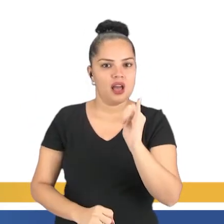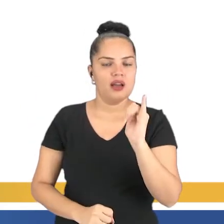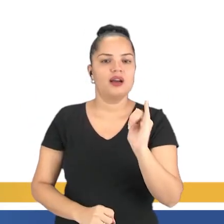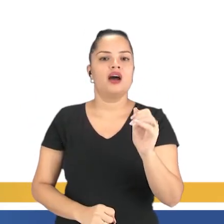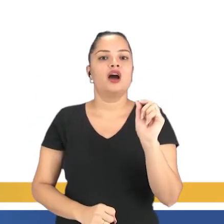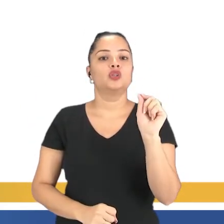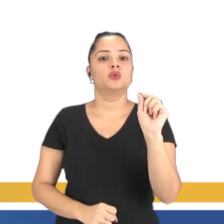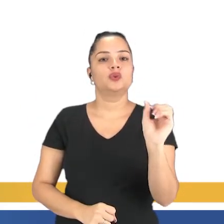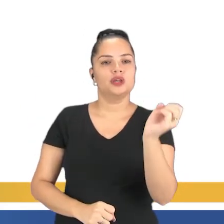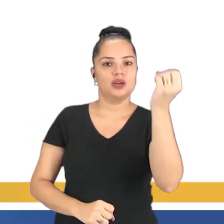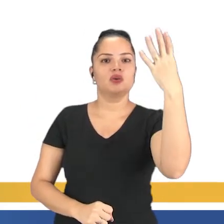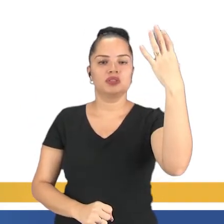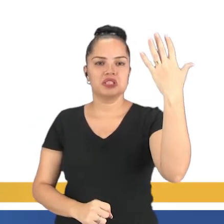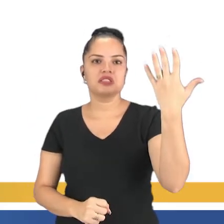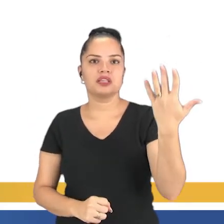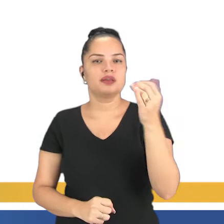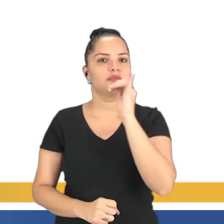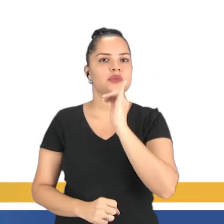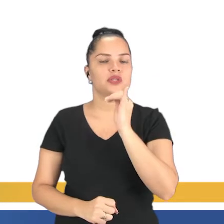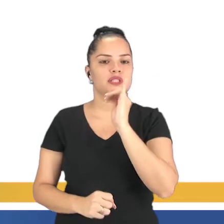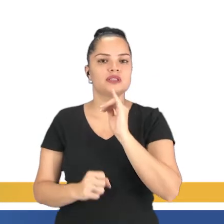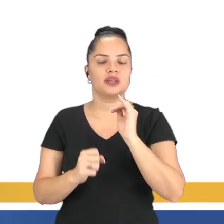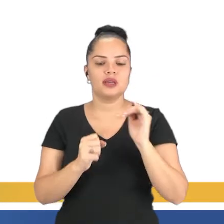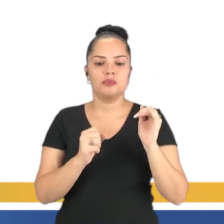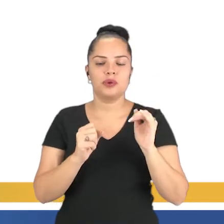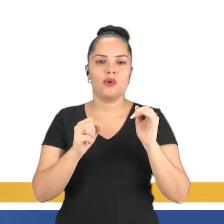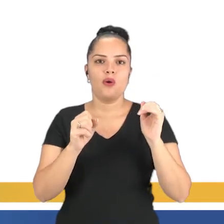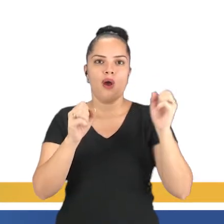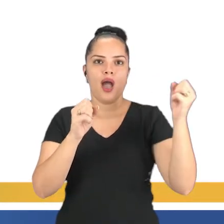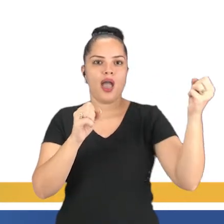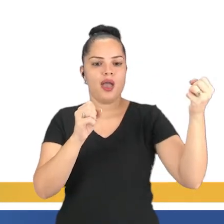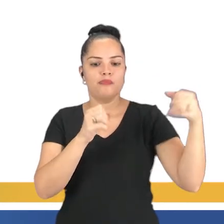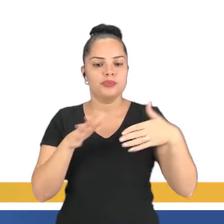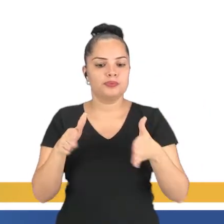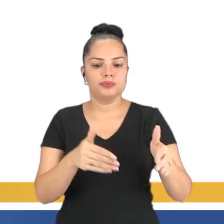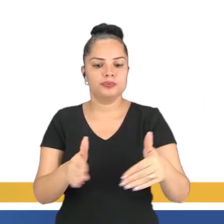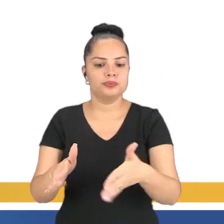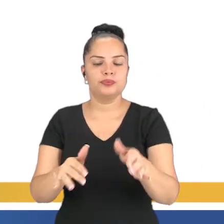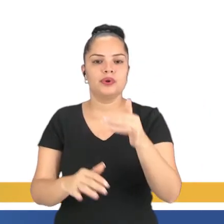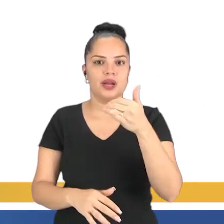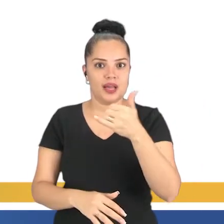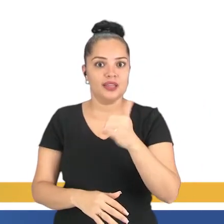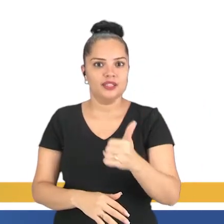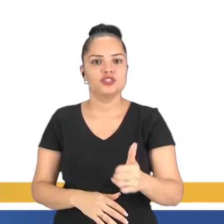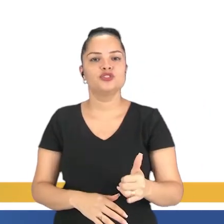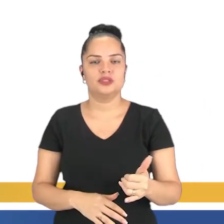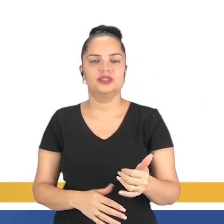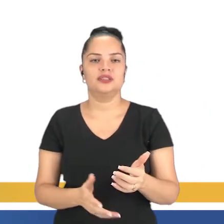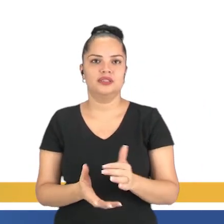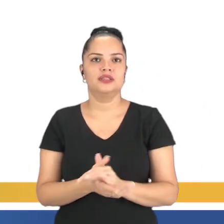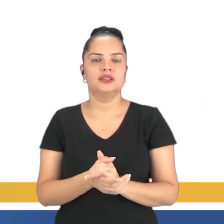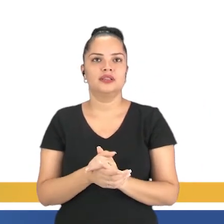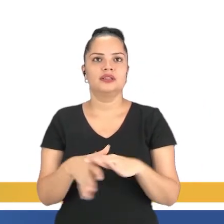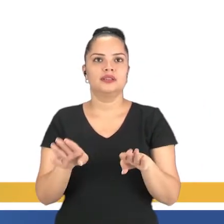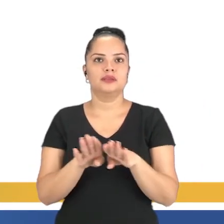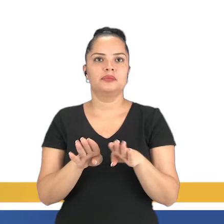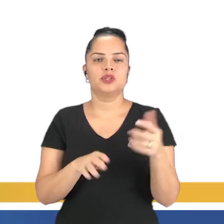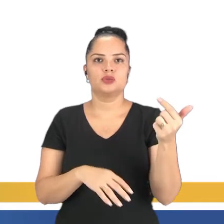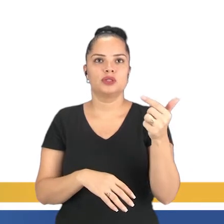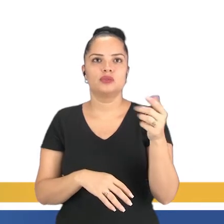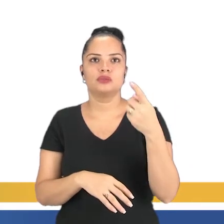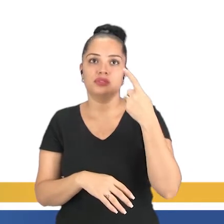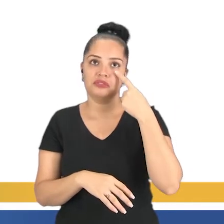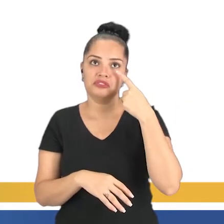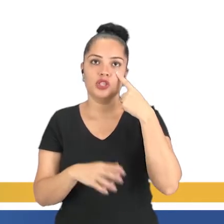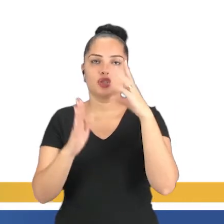no caso da usina hidrelétrica, para transformar aí a queda da água em energia, certinho? Vejamos o próximo.